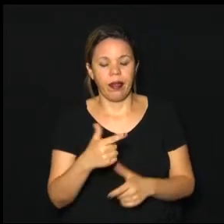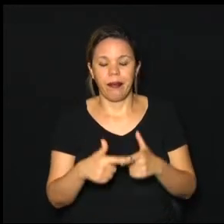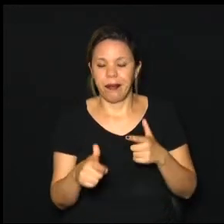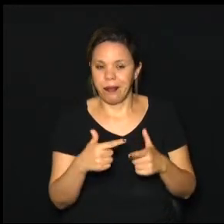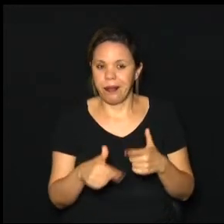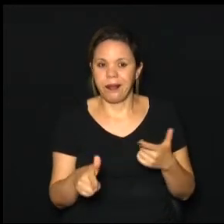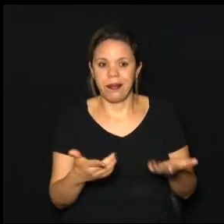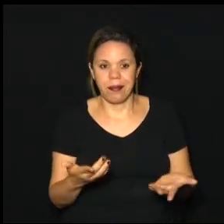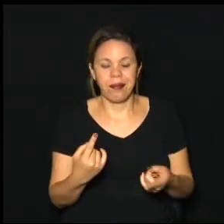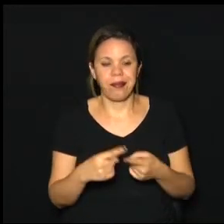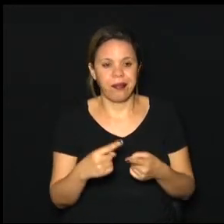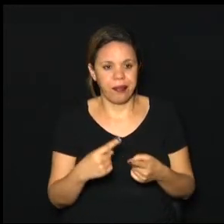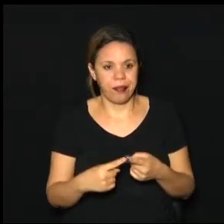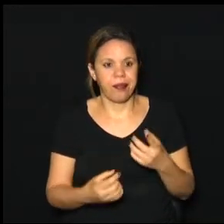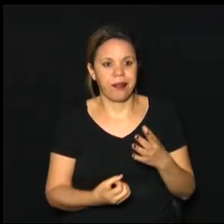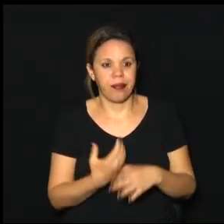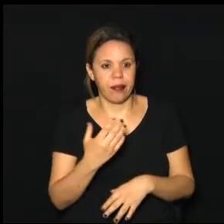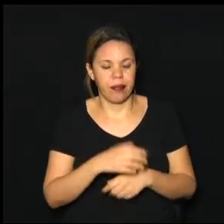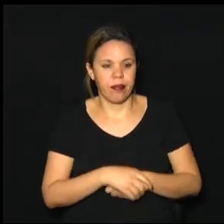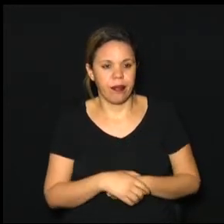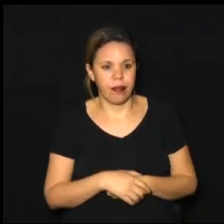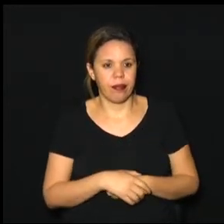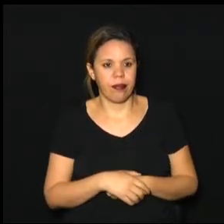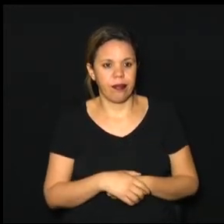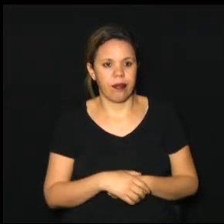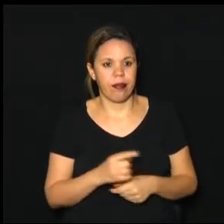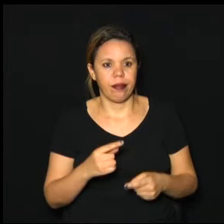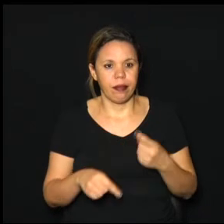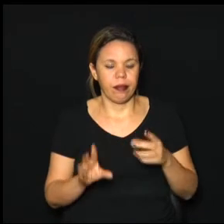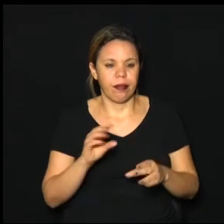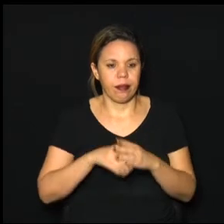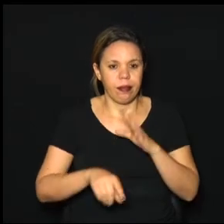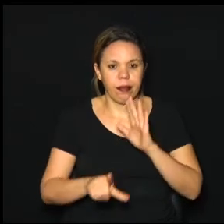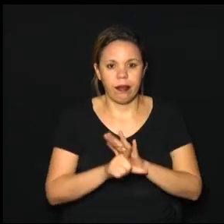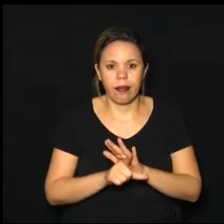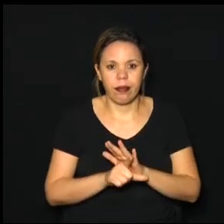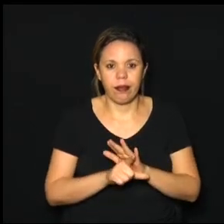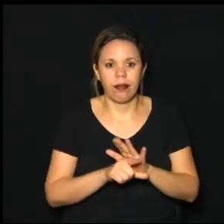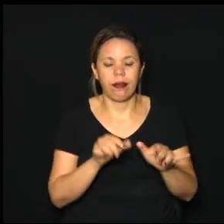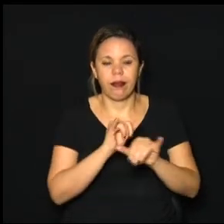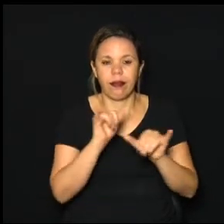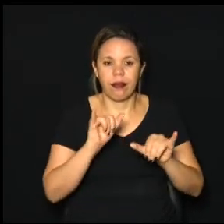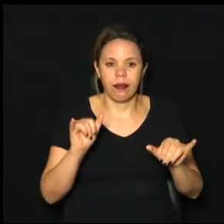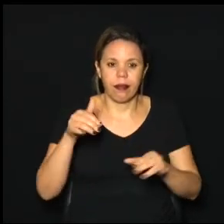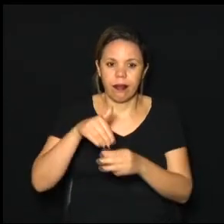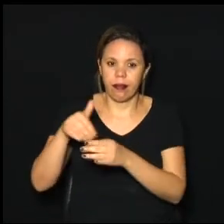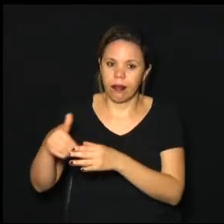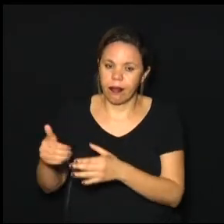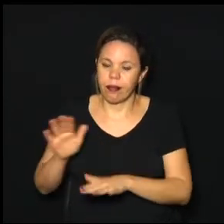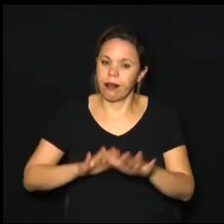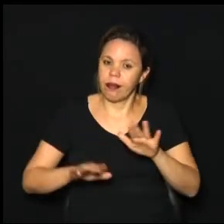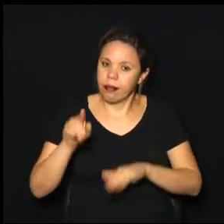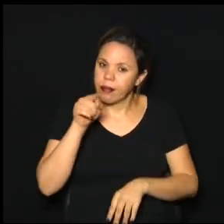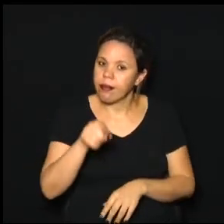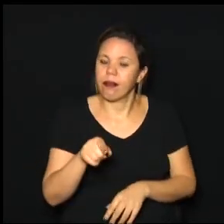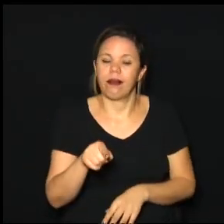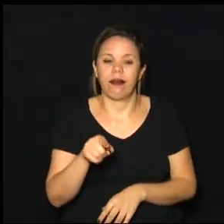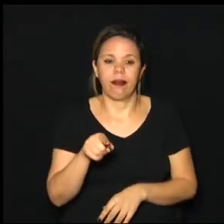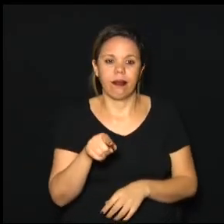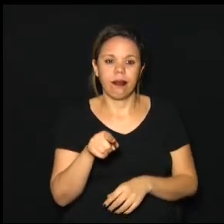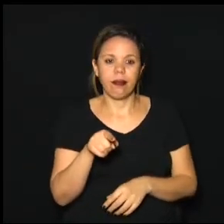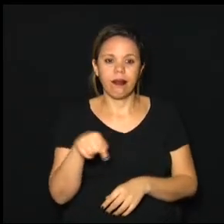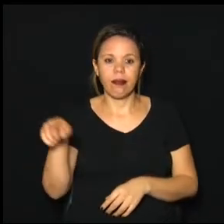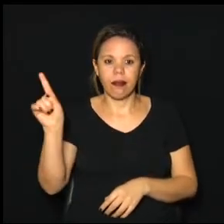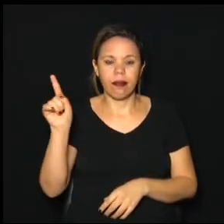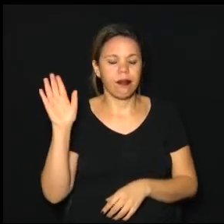problema, porque incorreria na vedação disposta na lei das eleições. Então, muito cuidado se você for